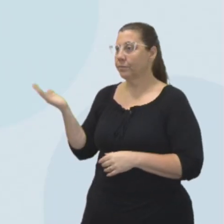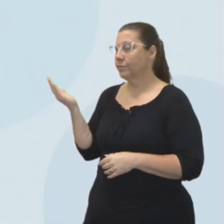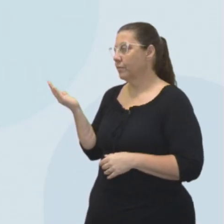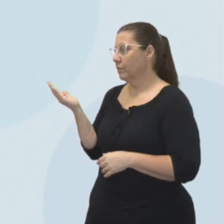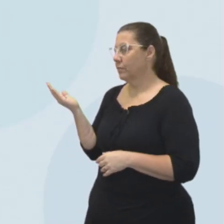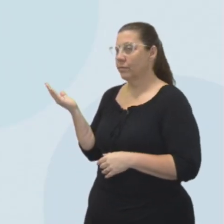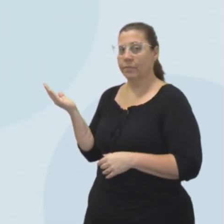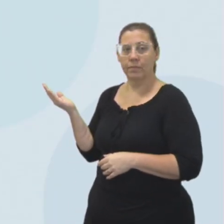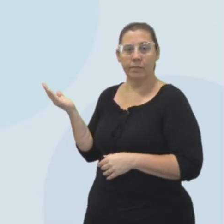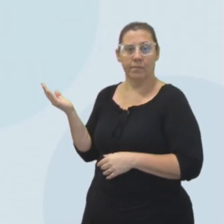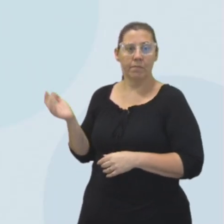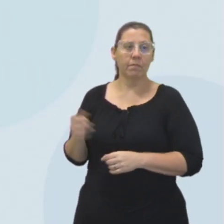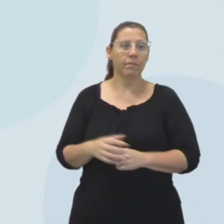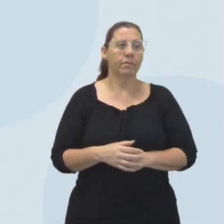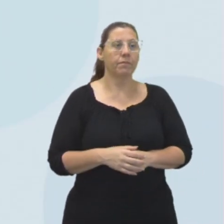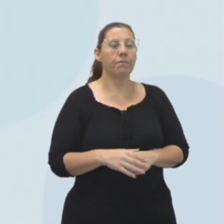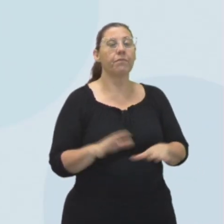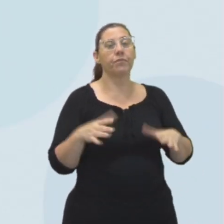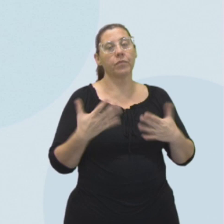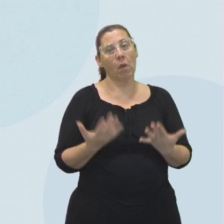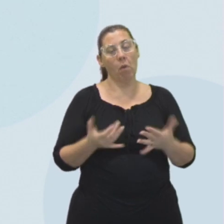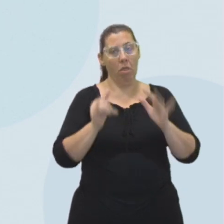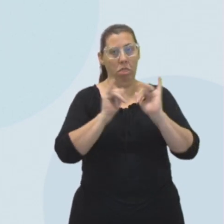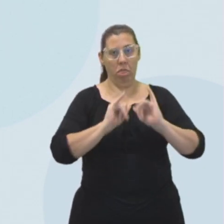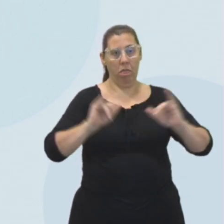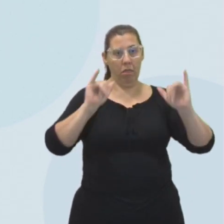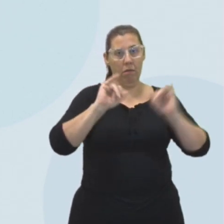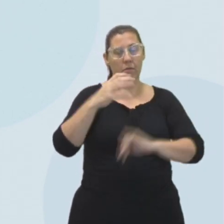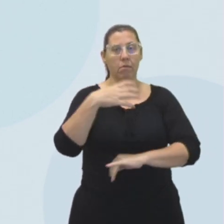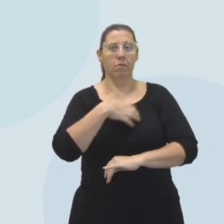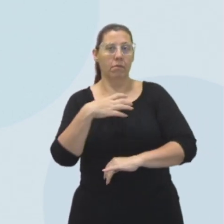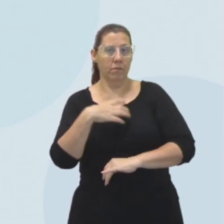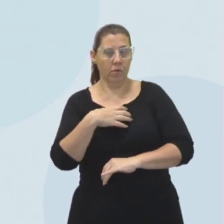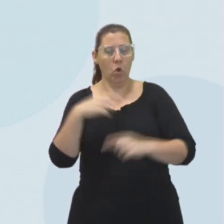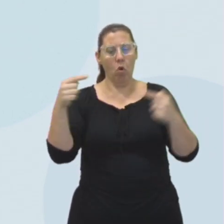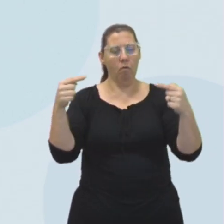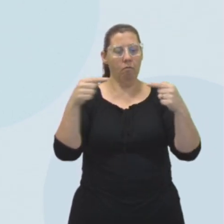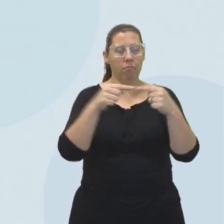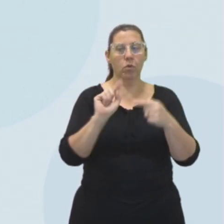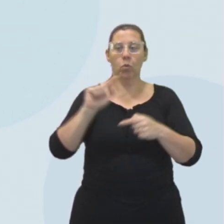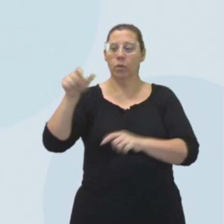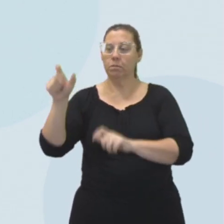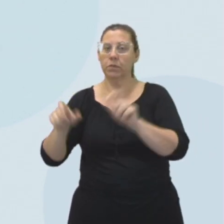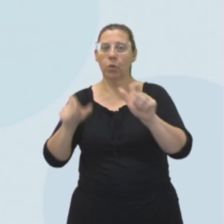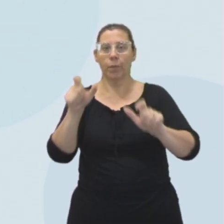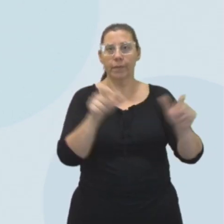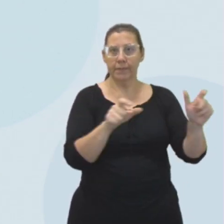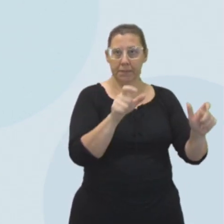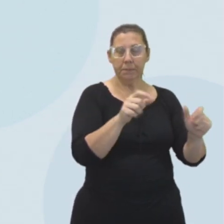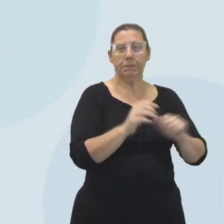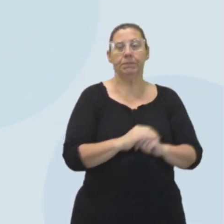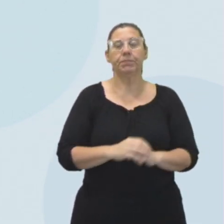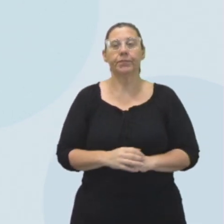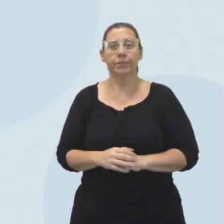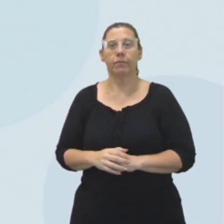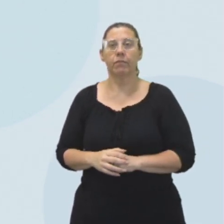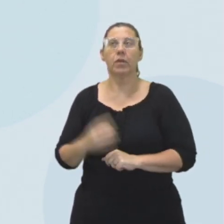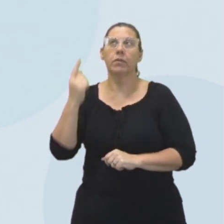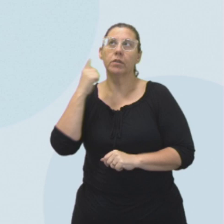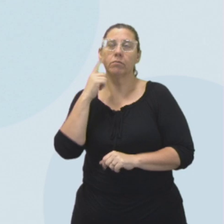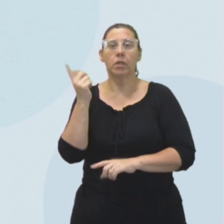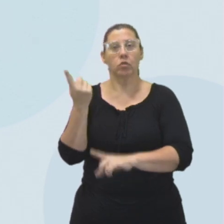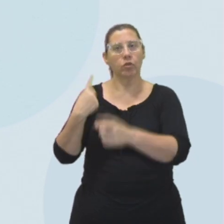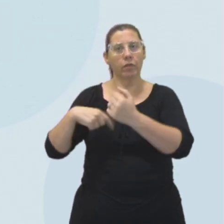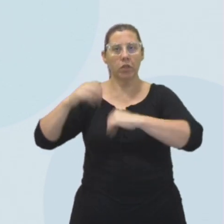aqui. Então, assim, a narrativa é uma forma de manter a sintonia com outras pessoas, permitindo o desenvolvimento